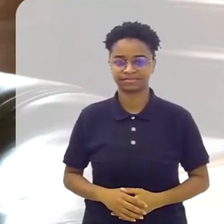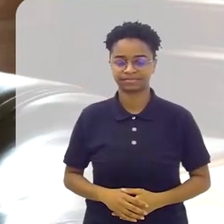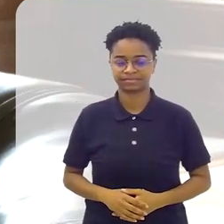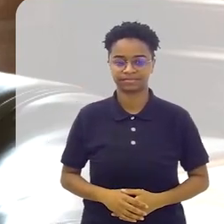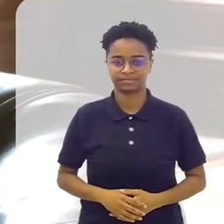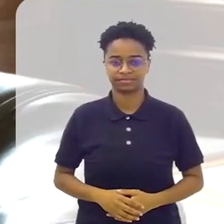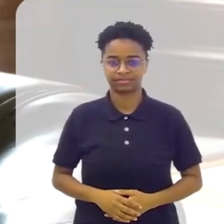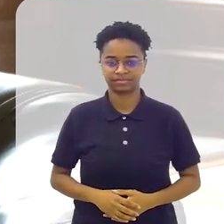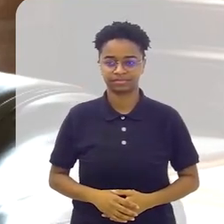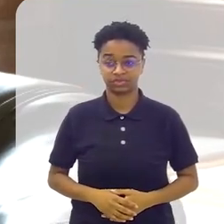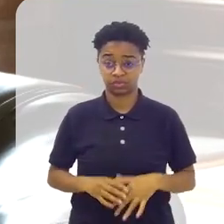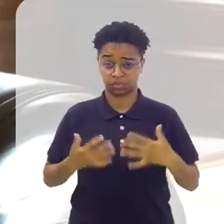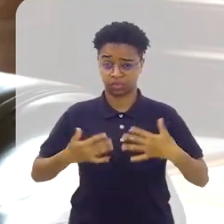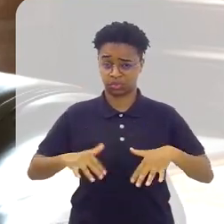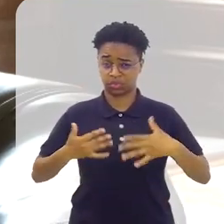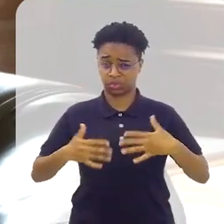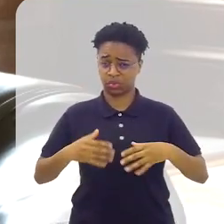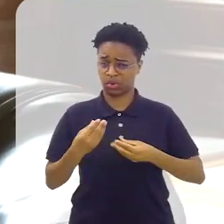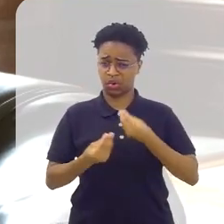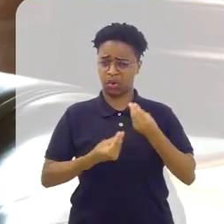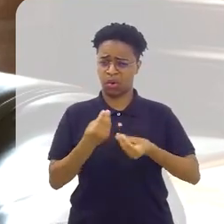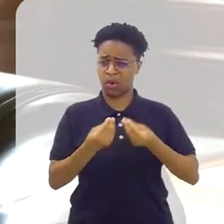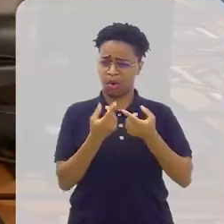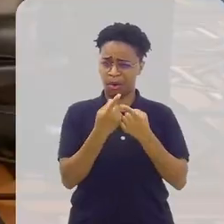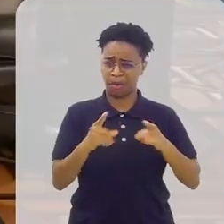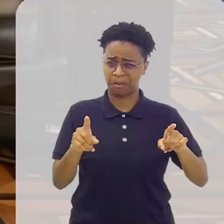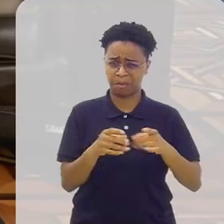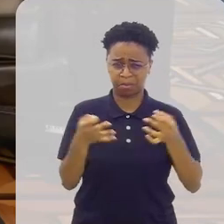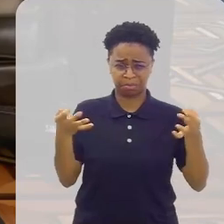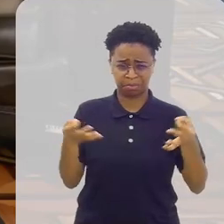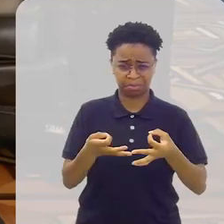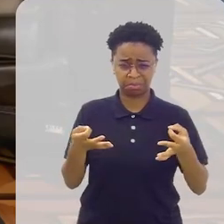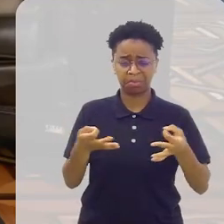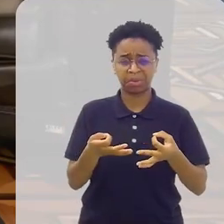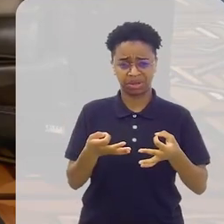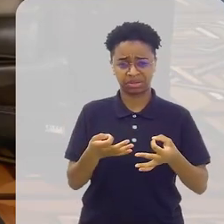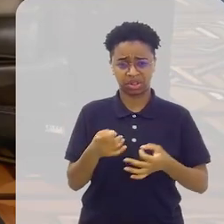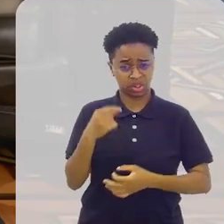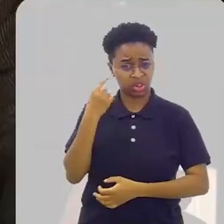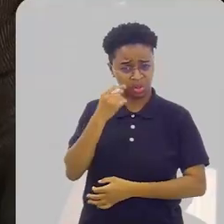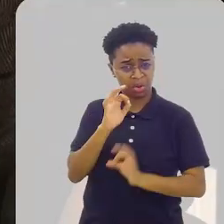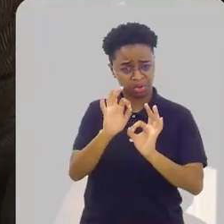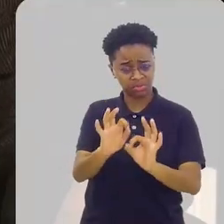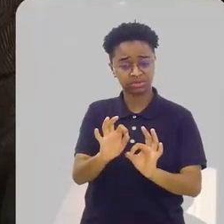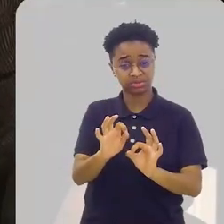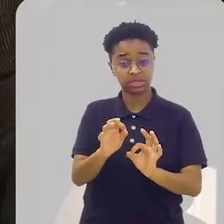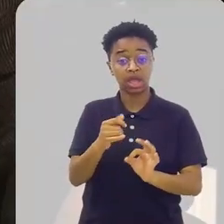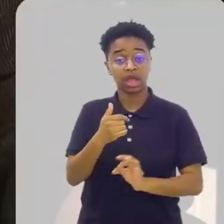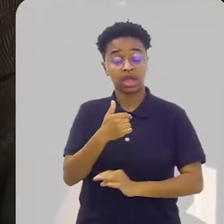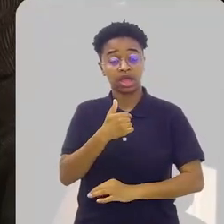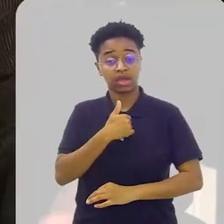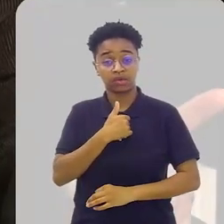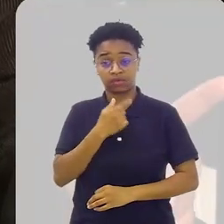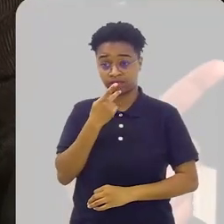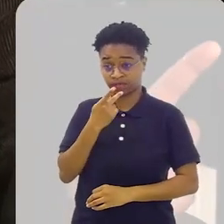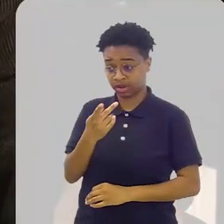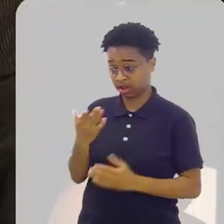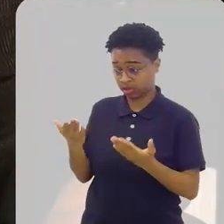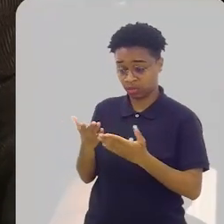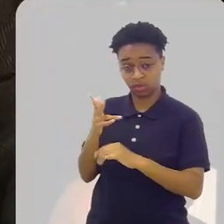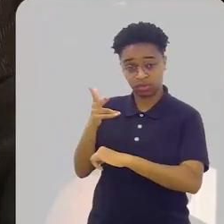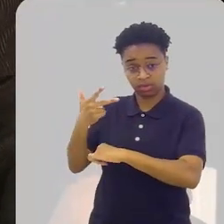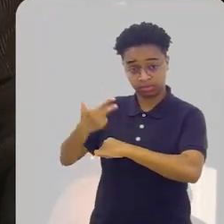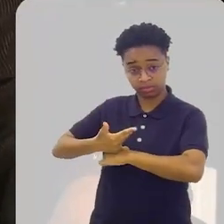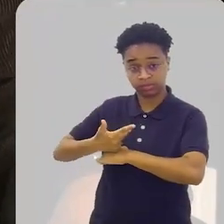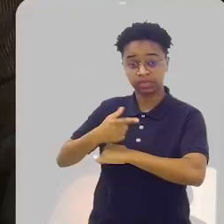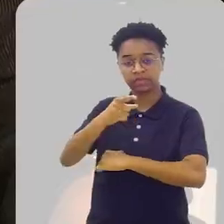feliz que ignorância musical né coisa louca isso né vou falar para